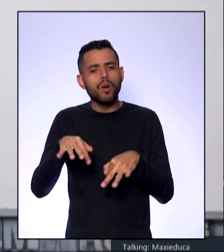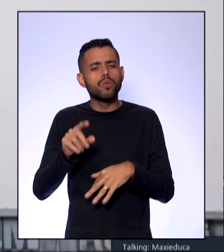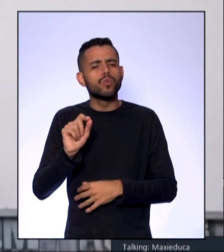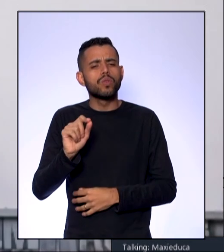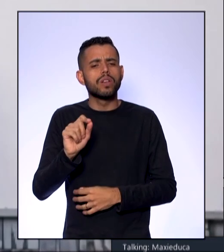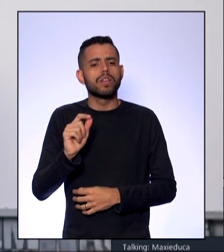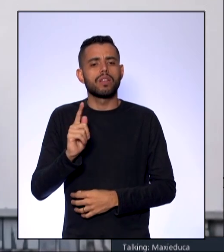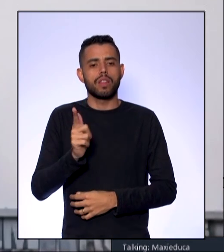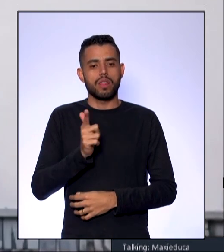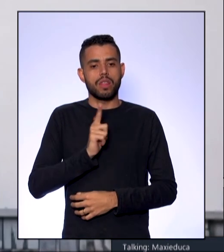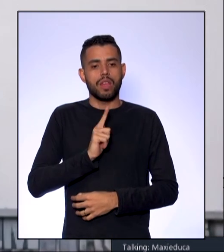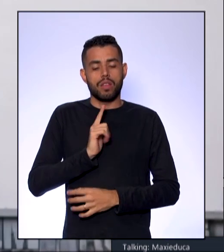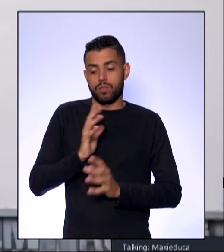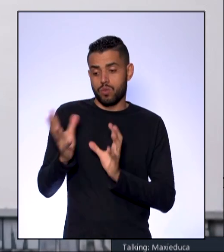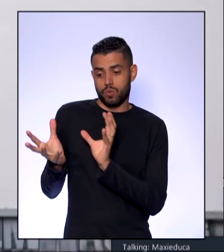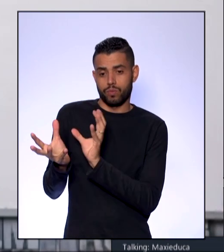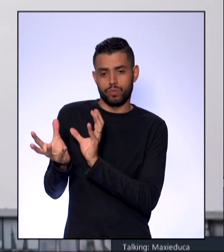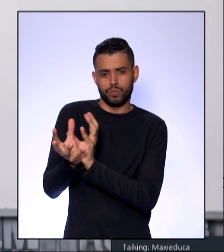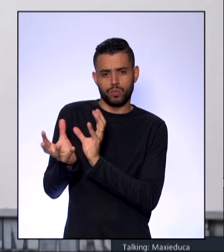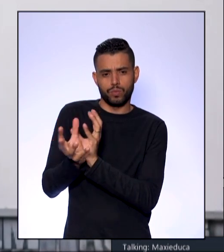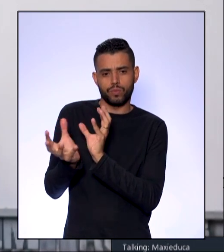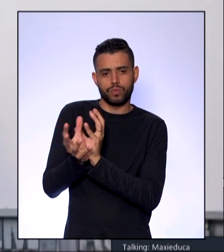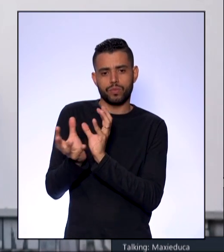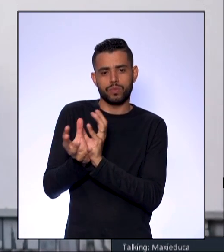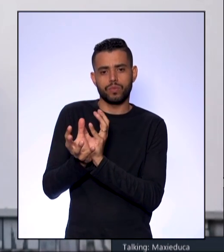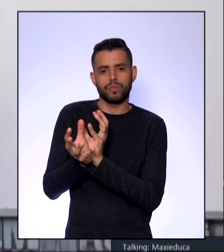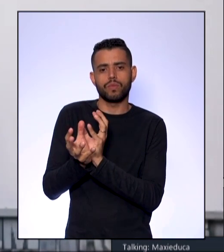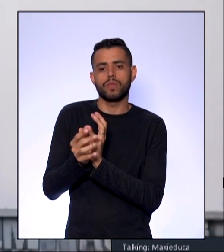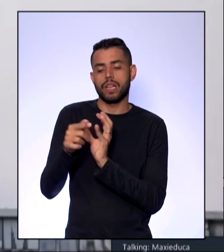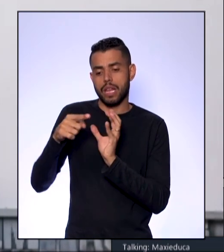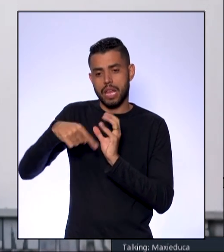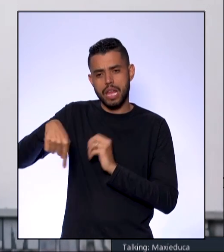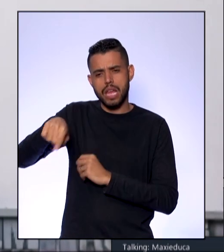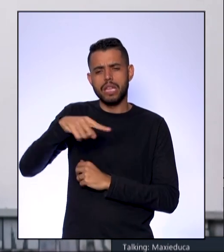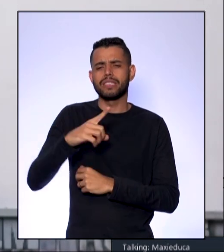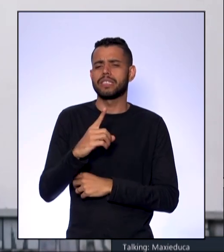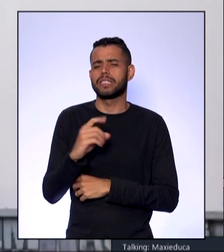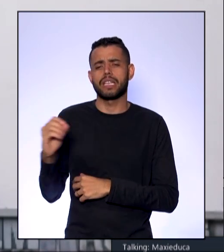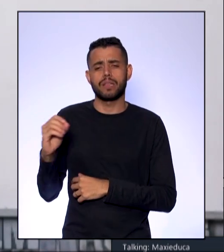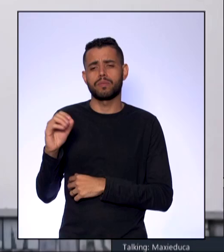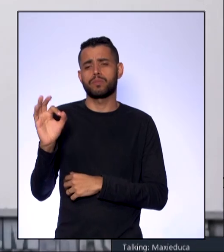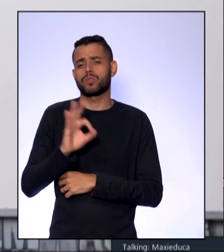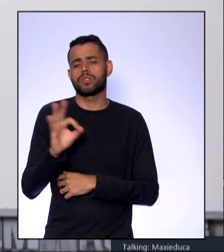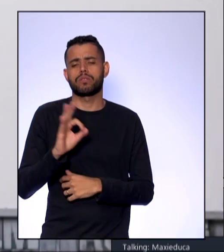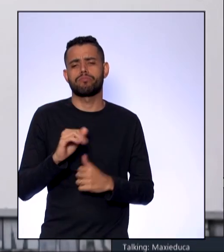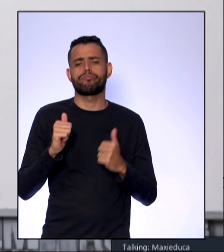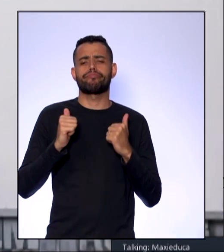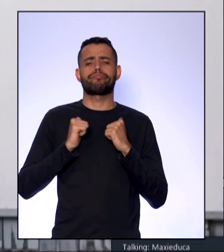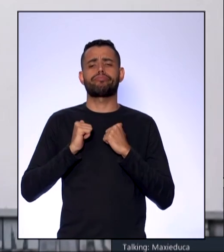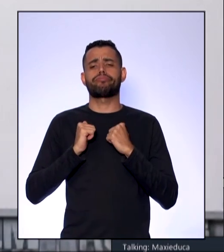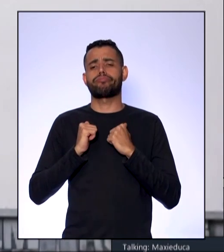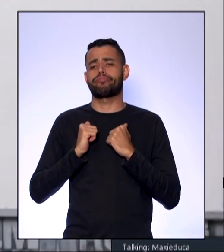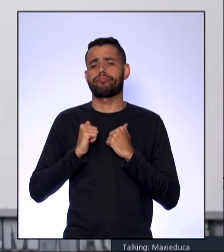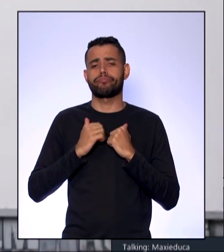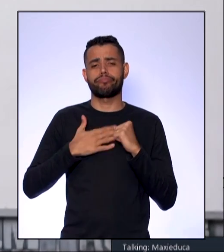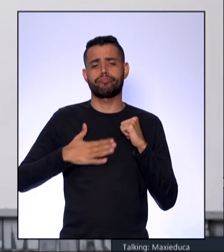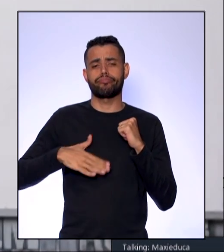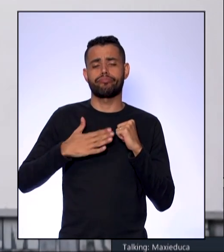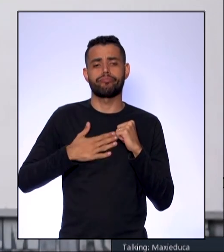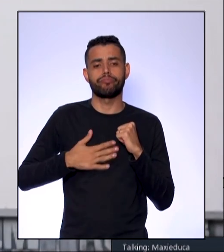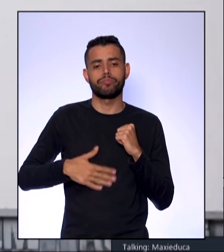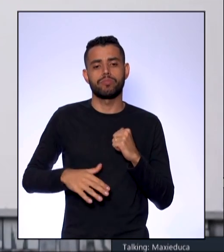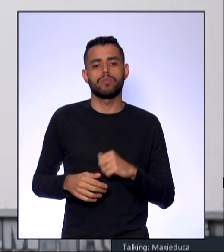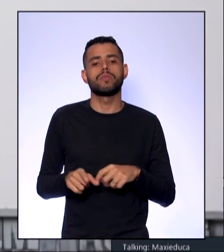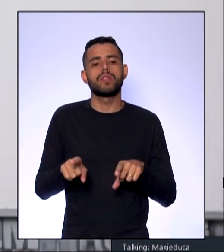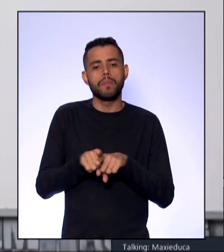eu tenho uma comunidade que está 100% sedentarizada. Na Idade dos Metais, eu tenho uma comunidade